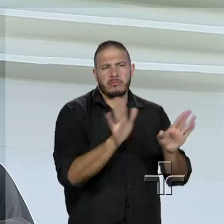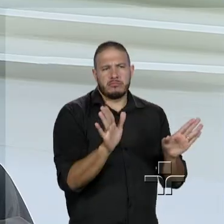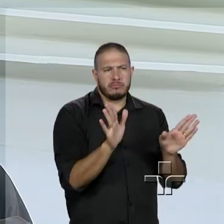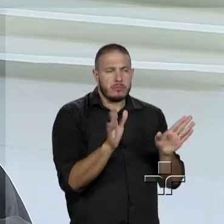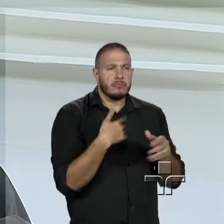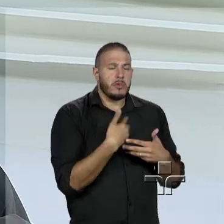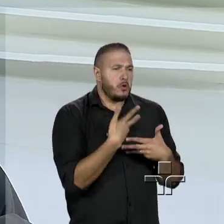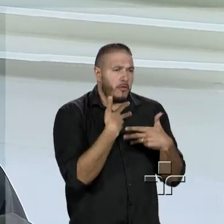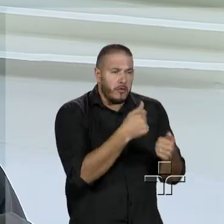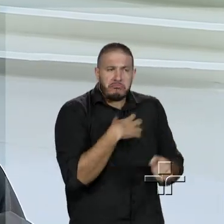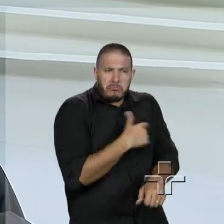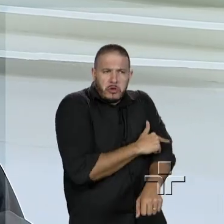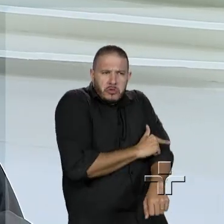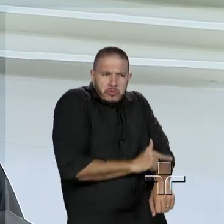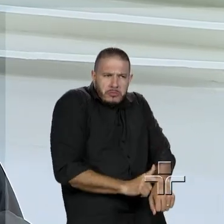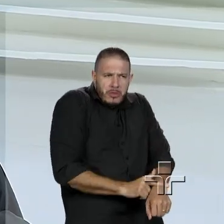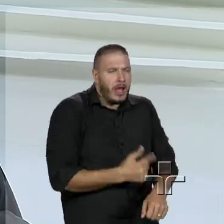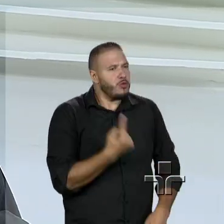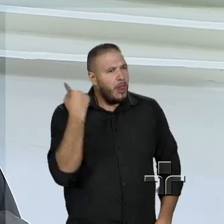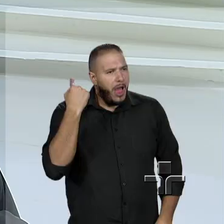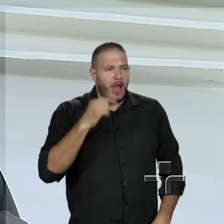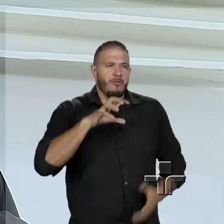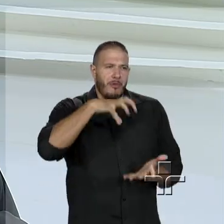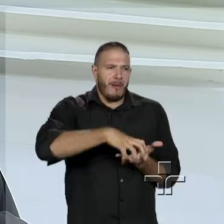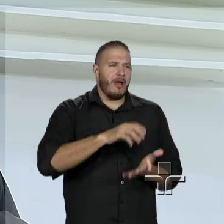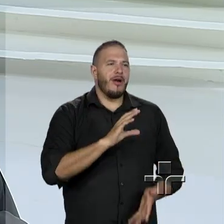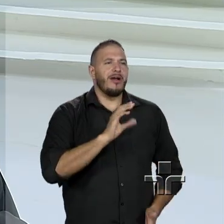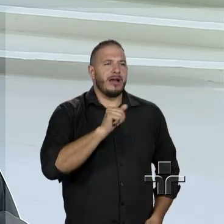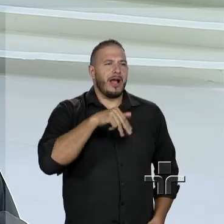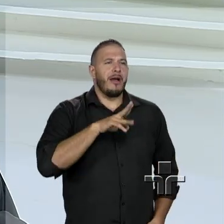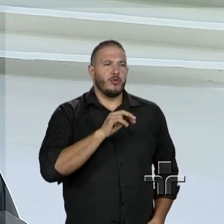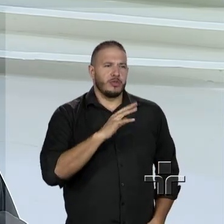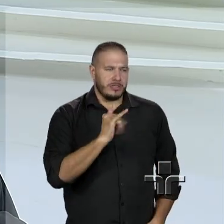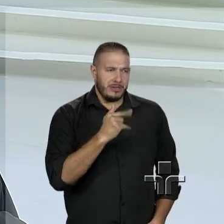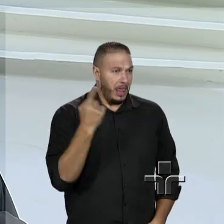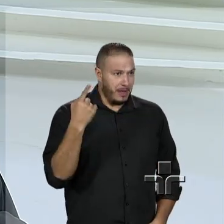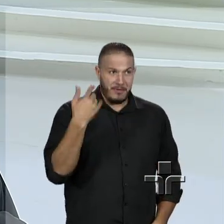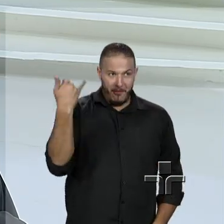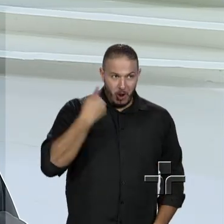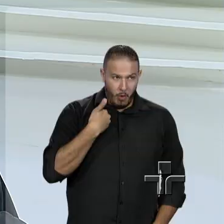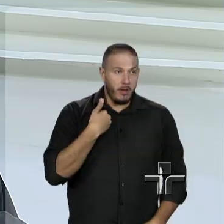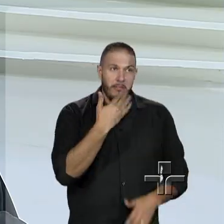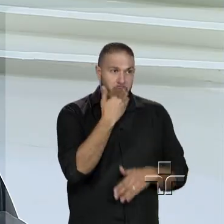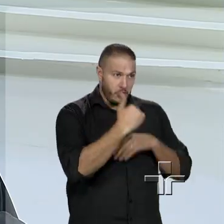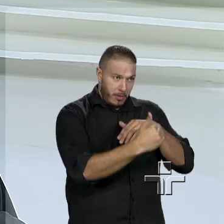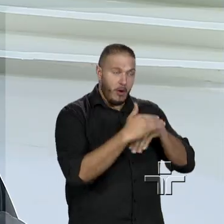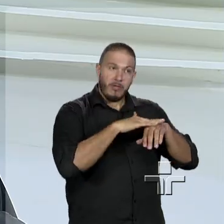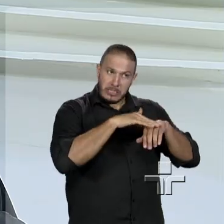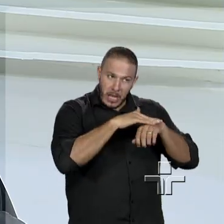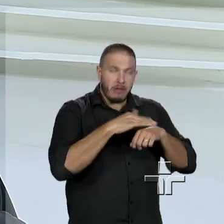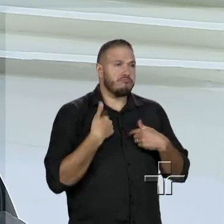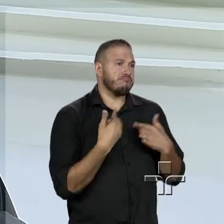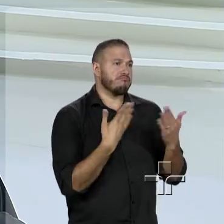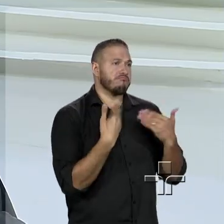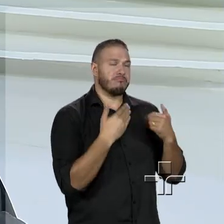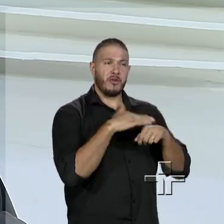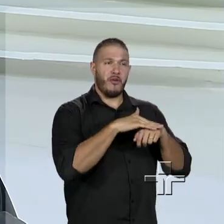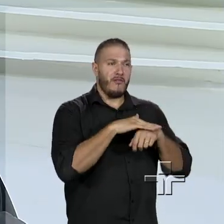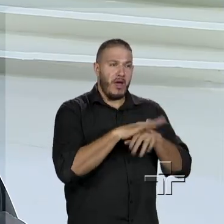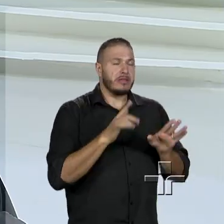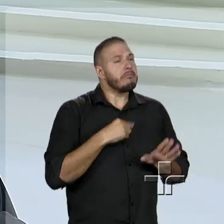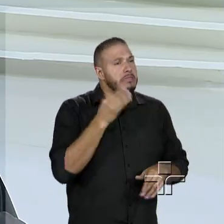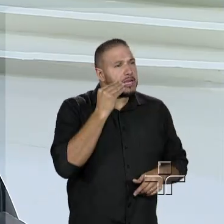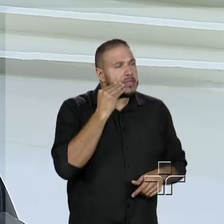Simplesmente porque eu fui educado no Cambuci. E eu sei que quando alguém pede para você conversar, você deve ser lá e tentar